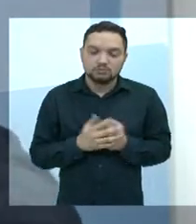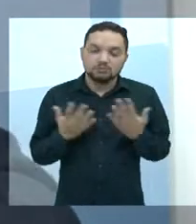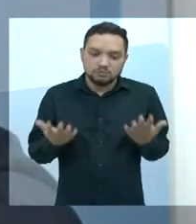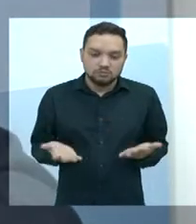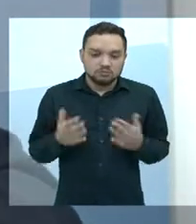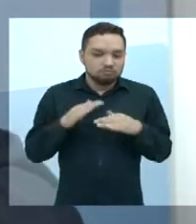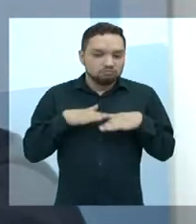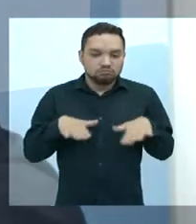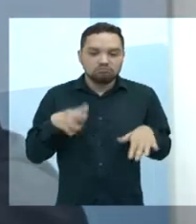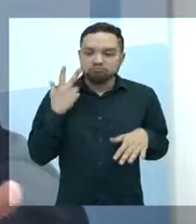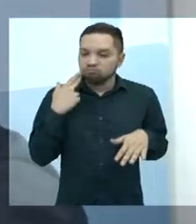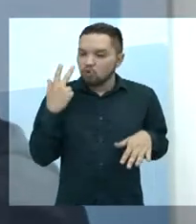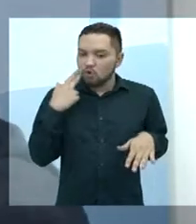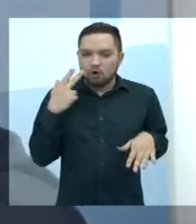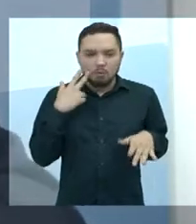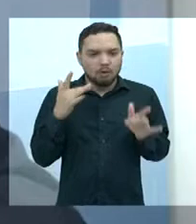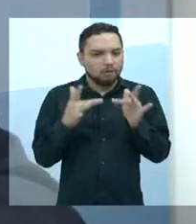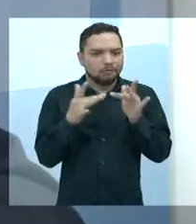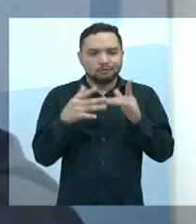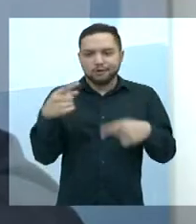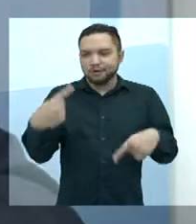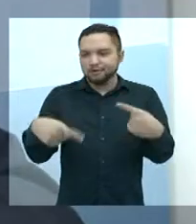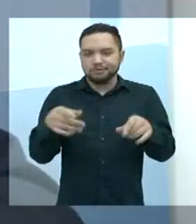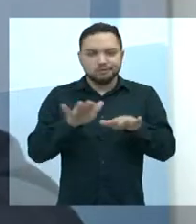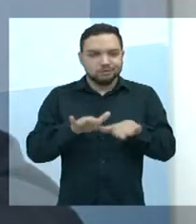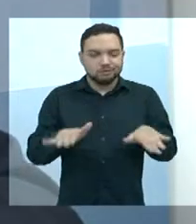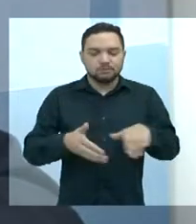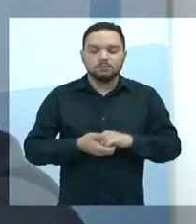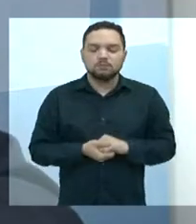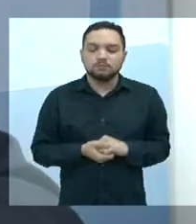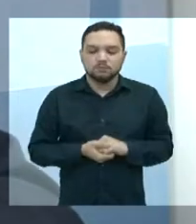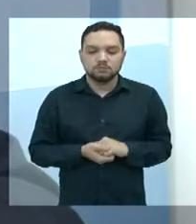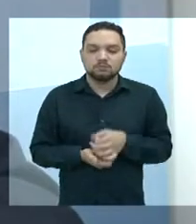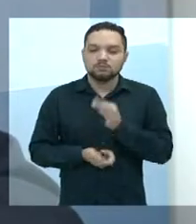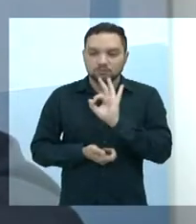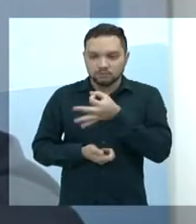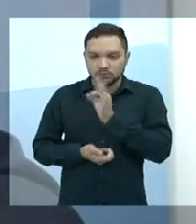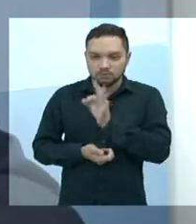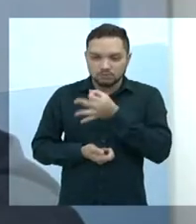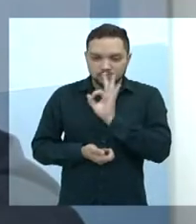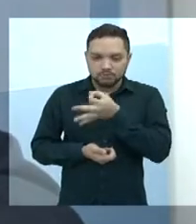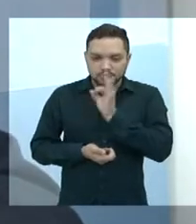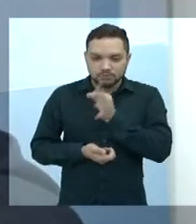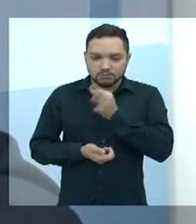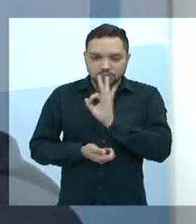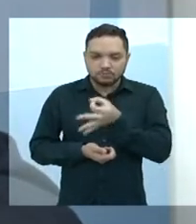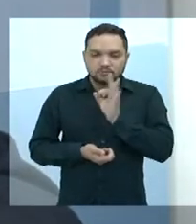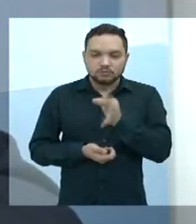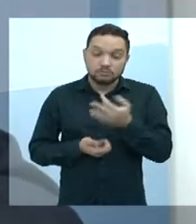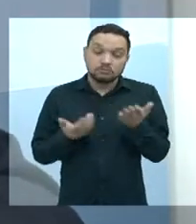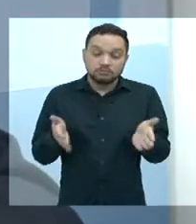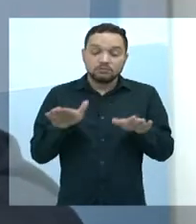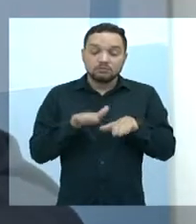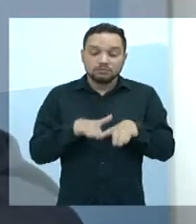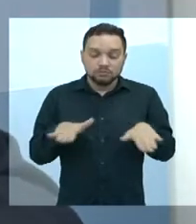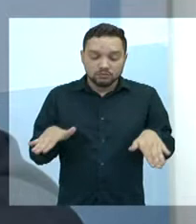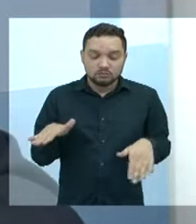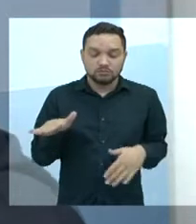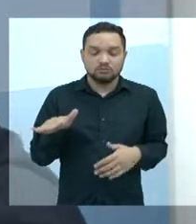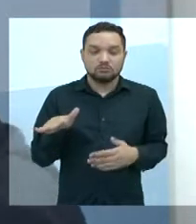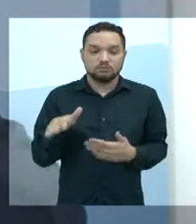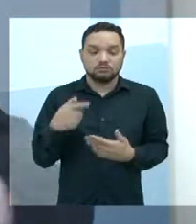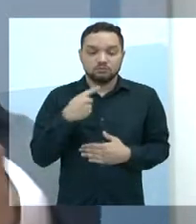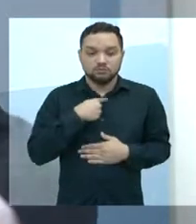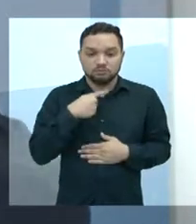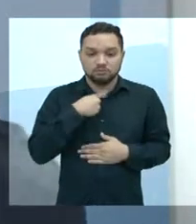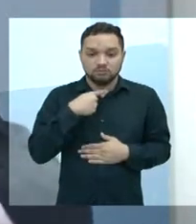se lidava com política todo momento que você estava na Coelce. Então, pois não. Foi dessa forma que